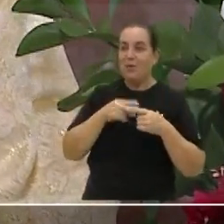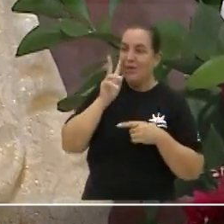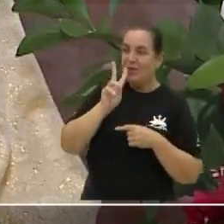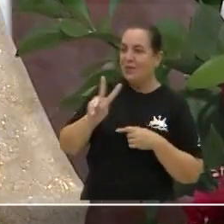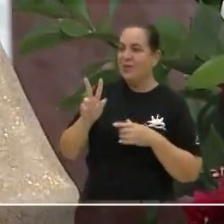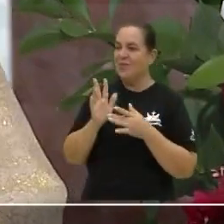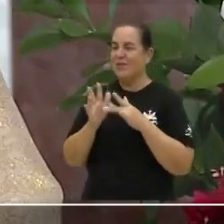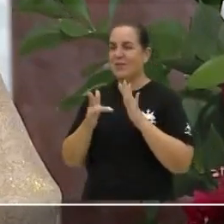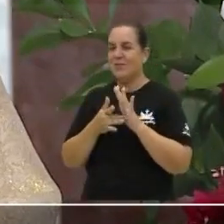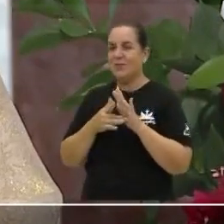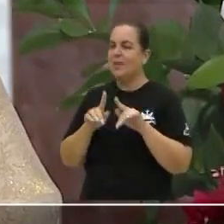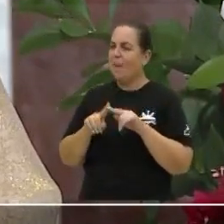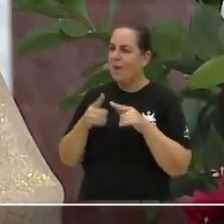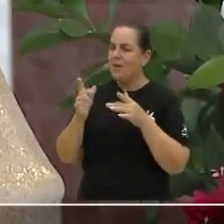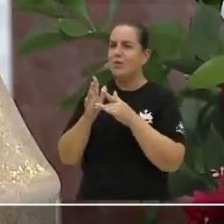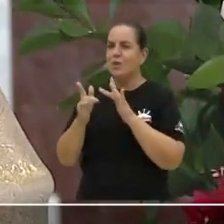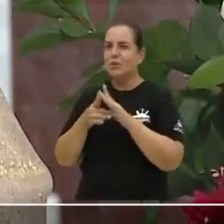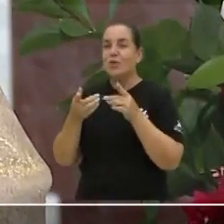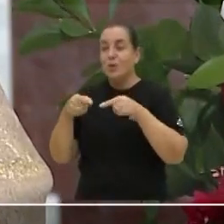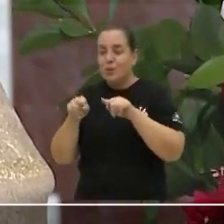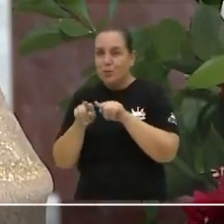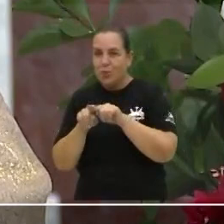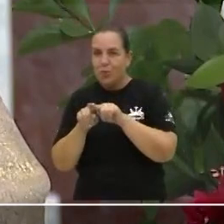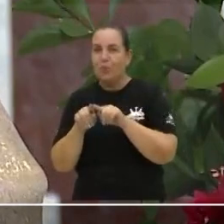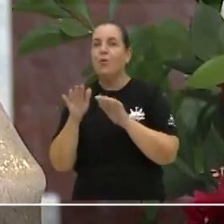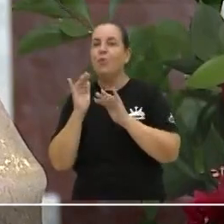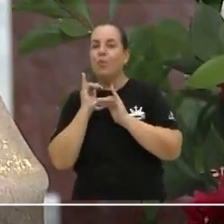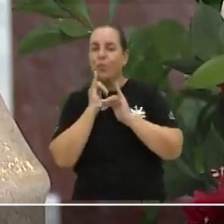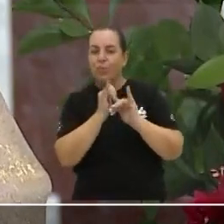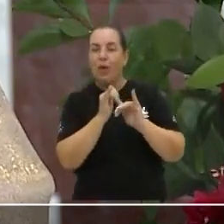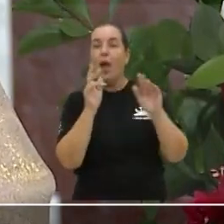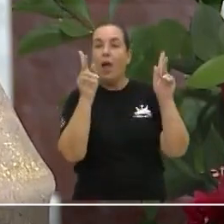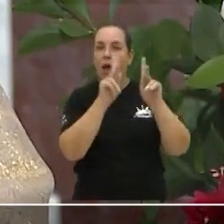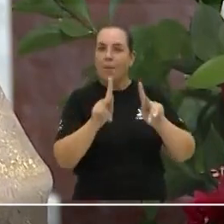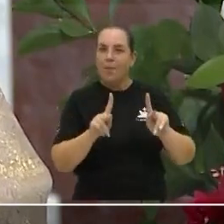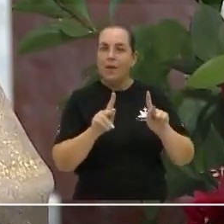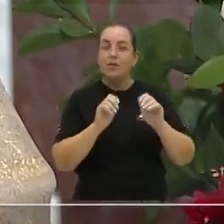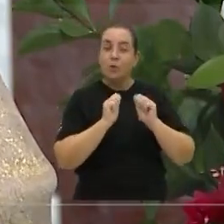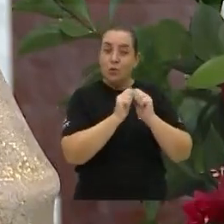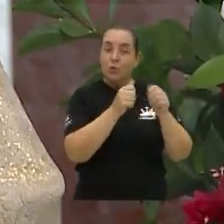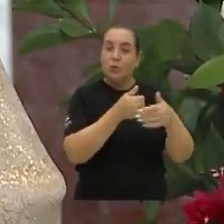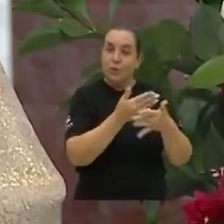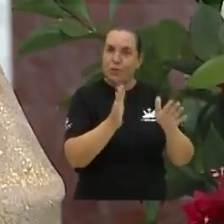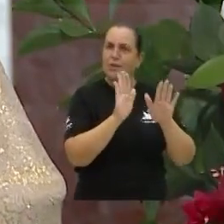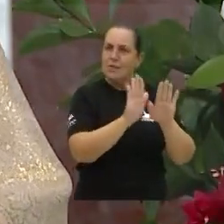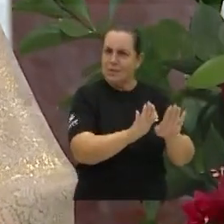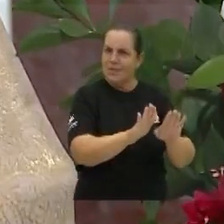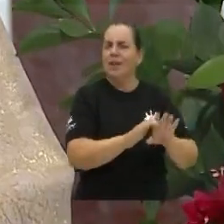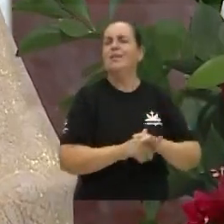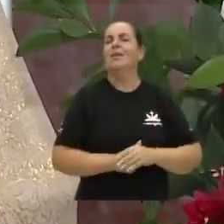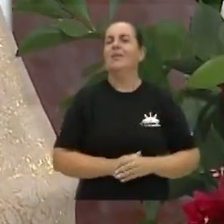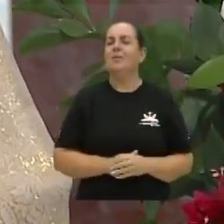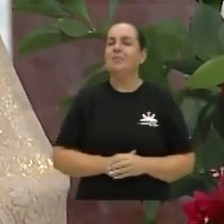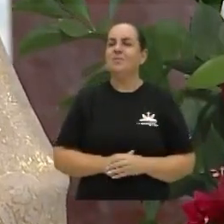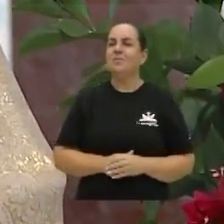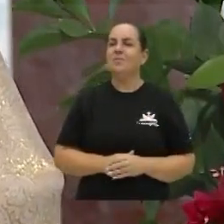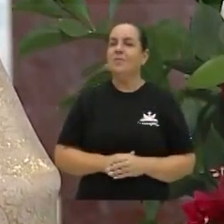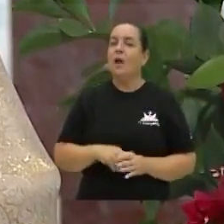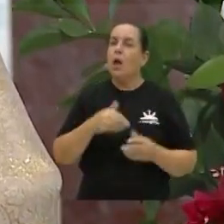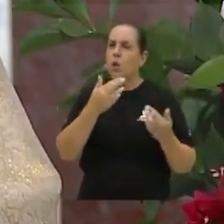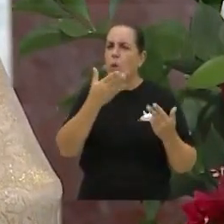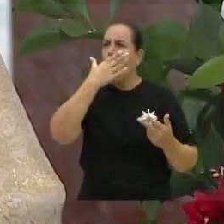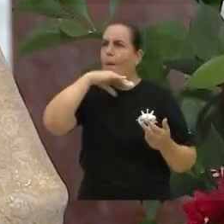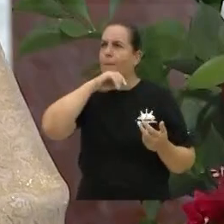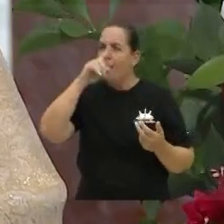Senhor. Novamente, Jesus disse: a paz esteja convosco. Como o Pai me